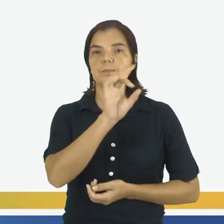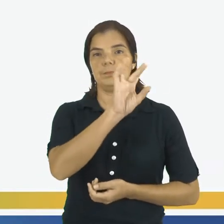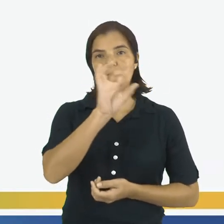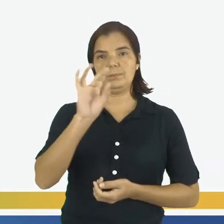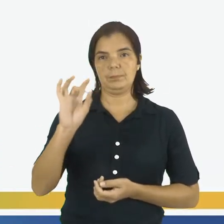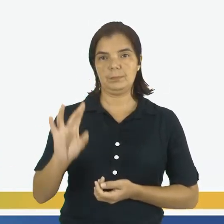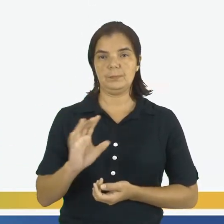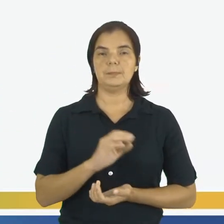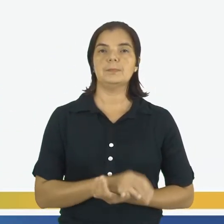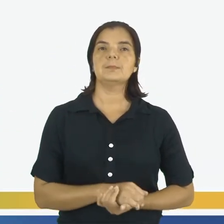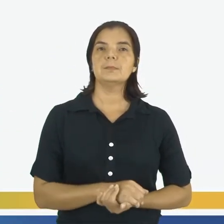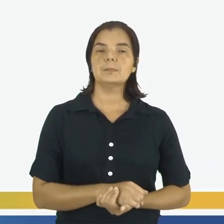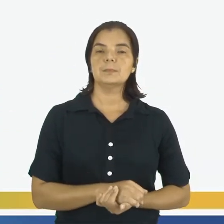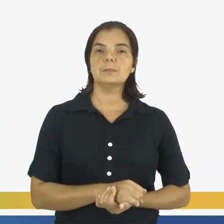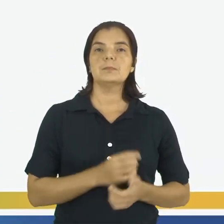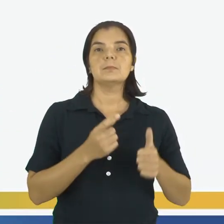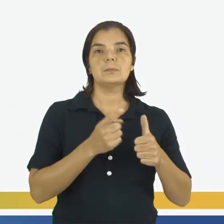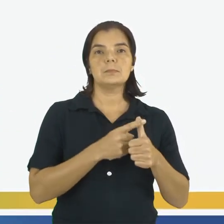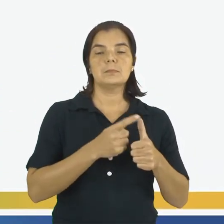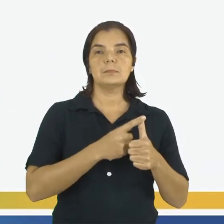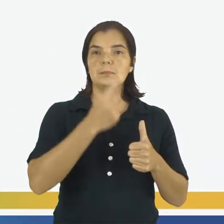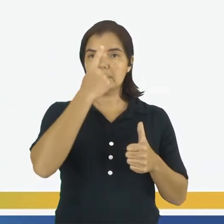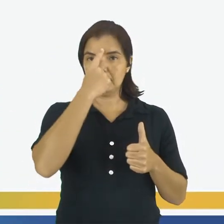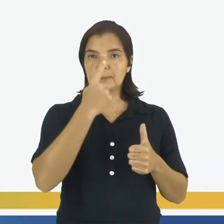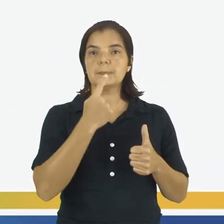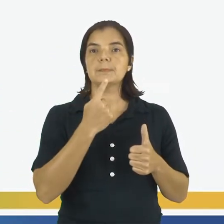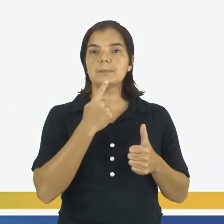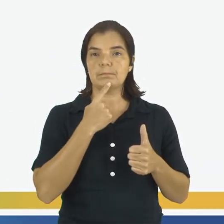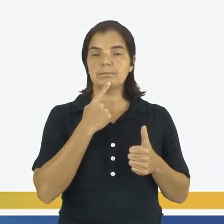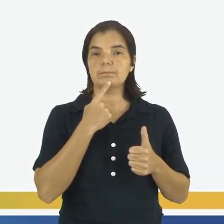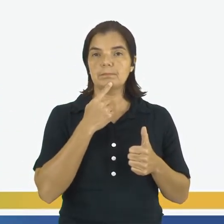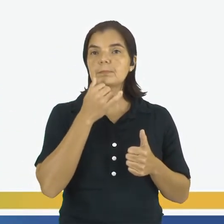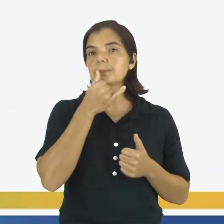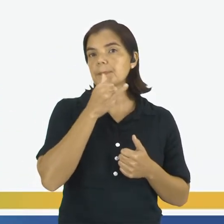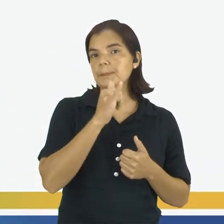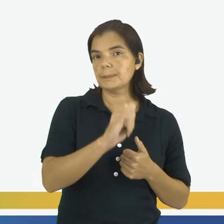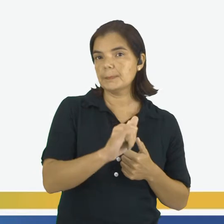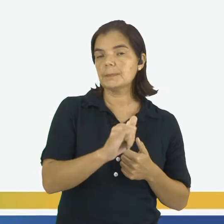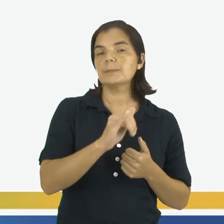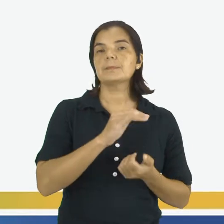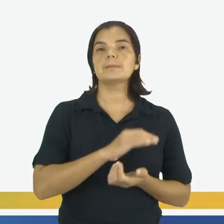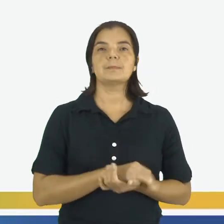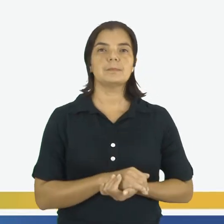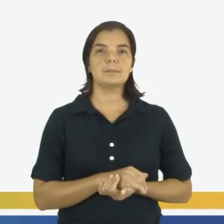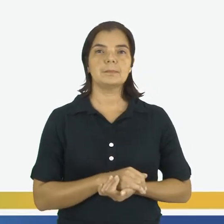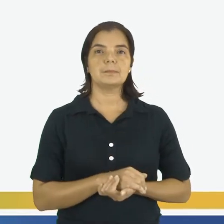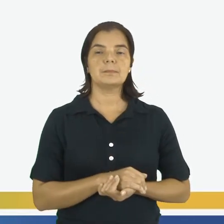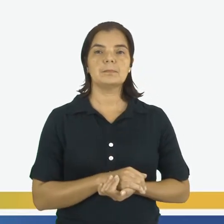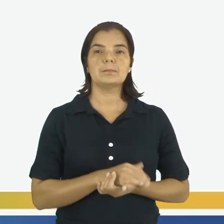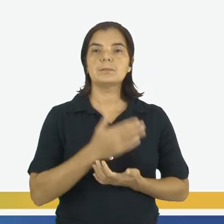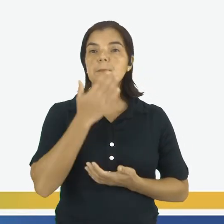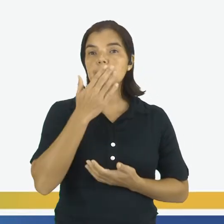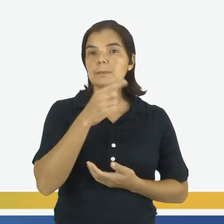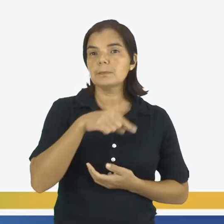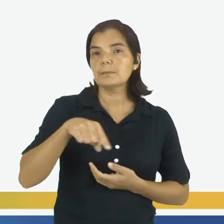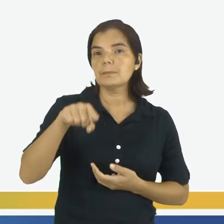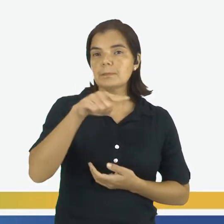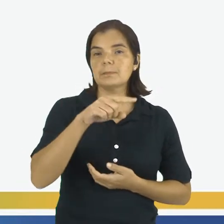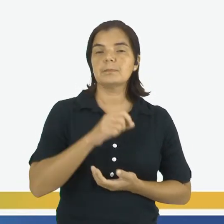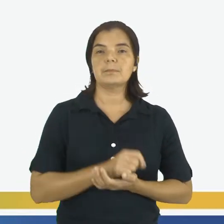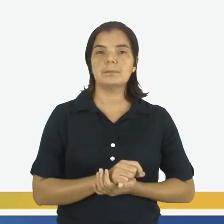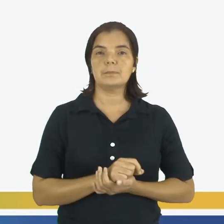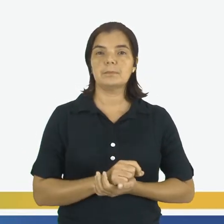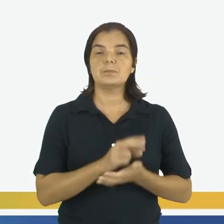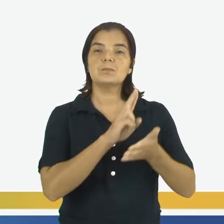corretamente. Nós temos aí algumas imagens de fontes de energia e o que está pedindo para você fazer